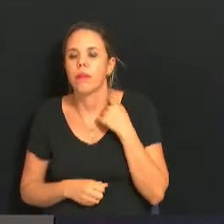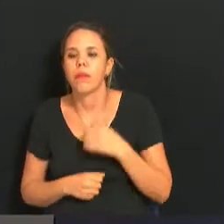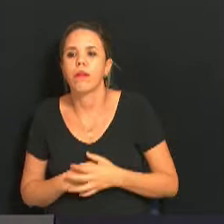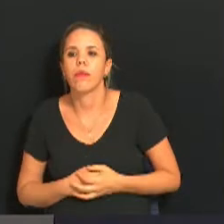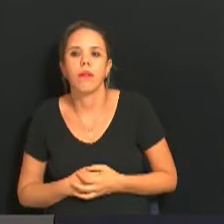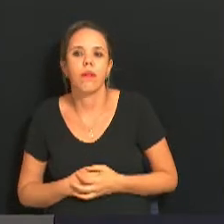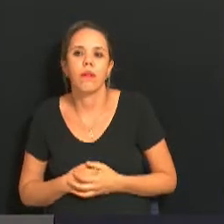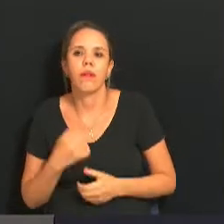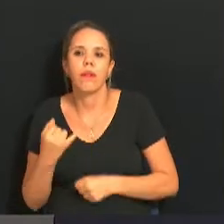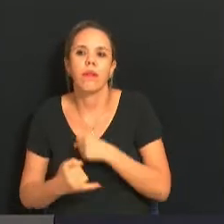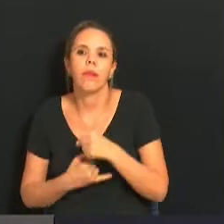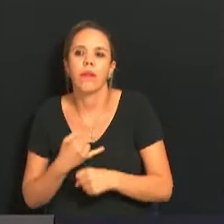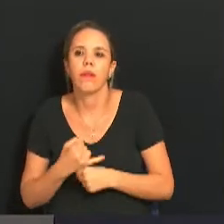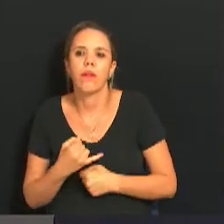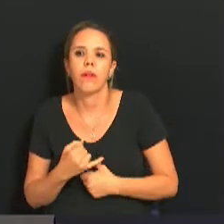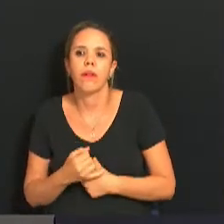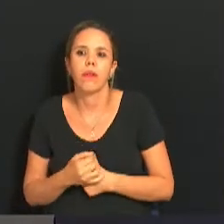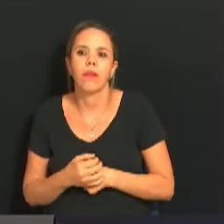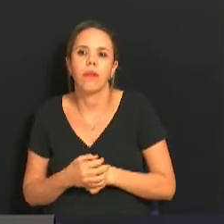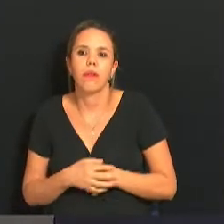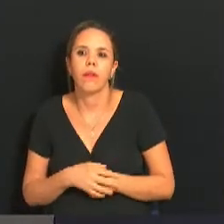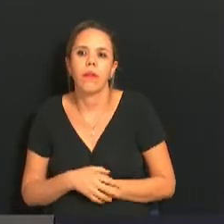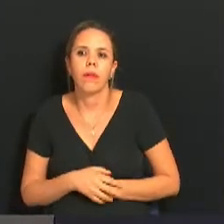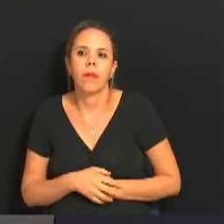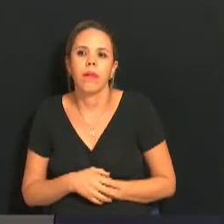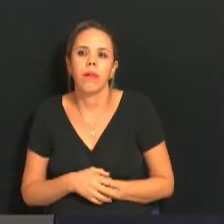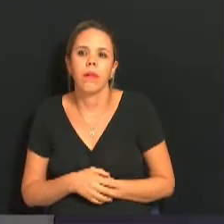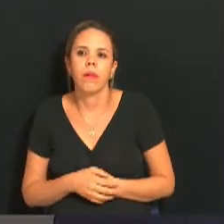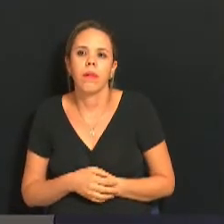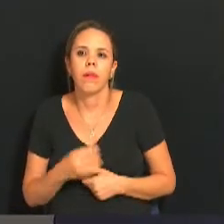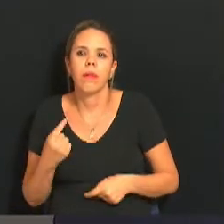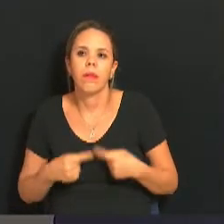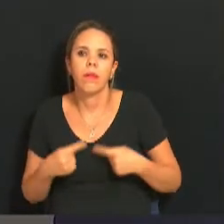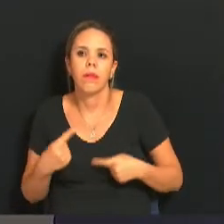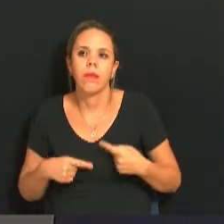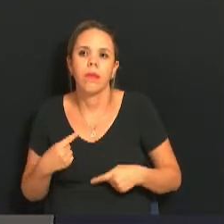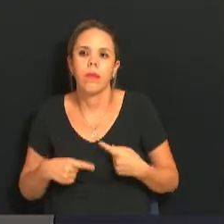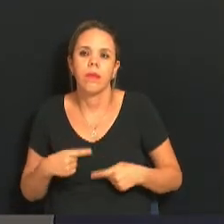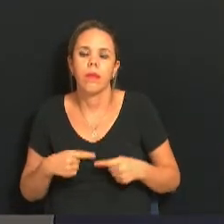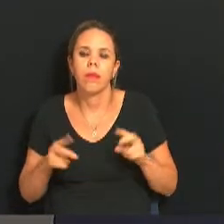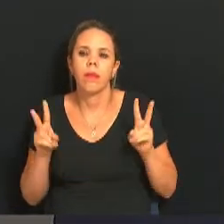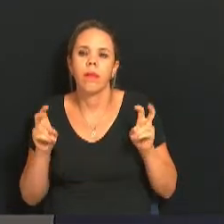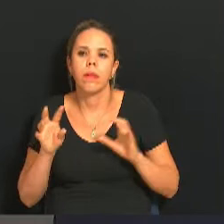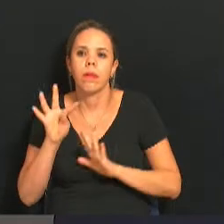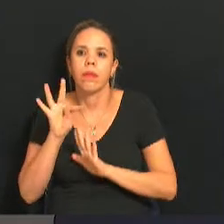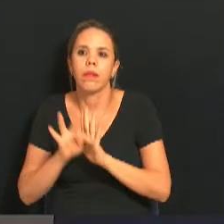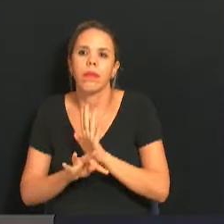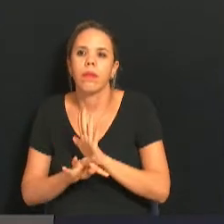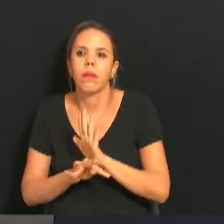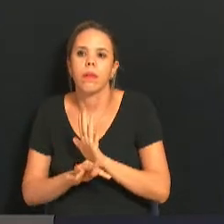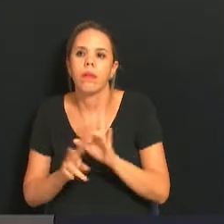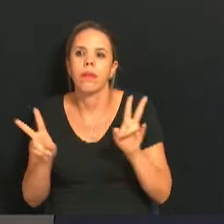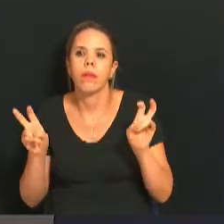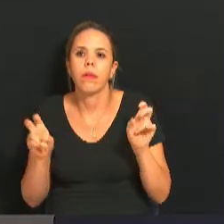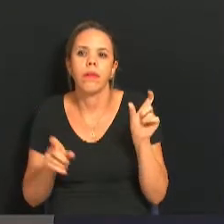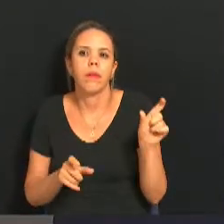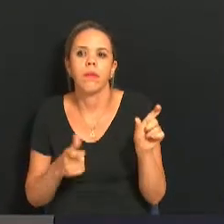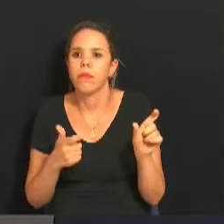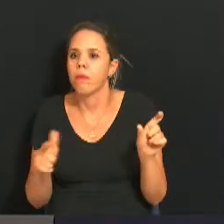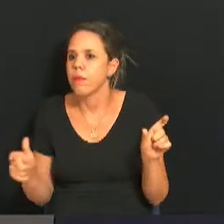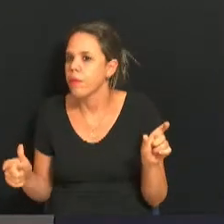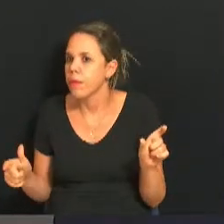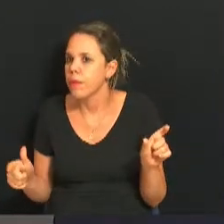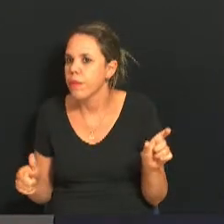virtual e o dele debateremos a disco momento é um termo que não existe